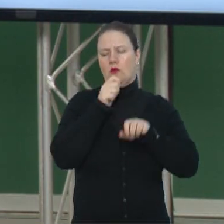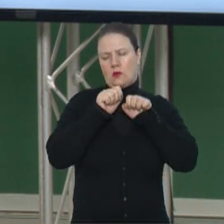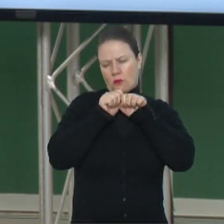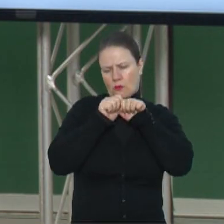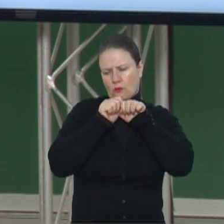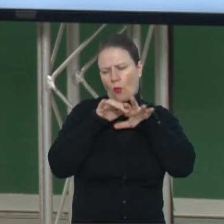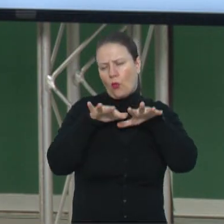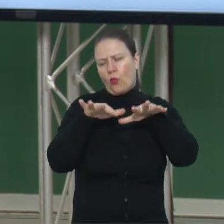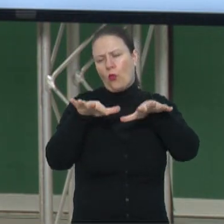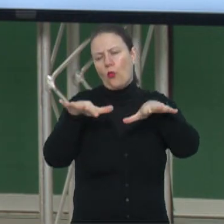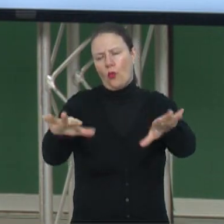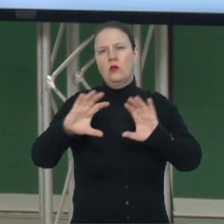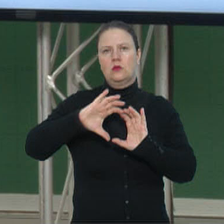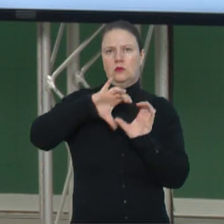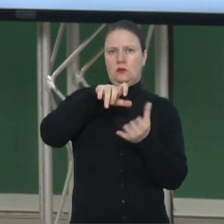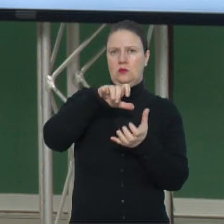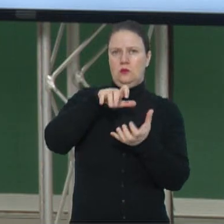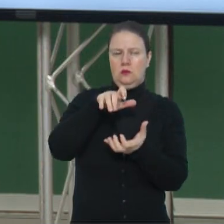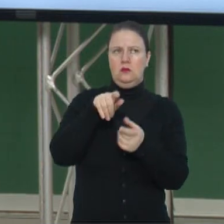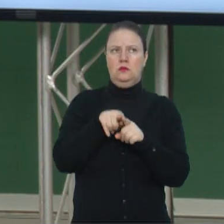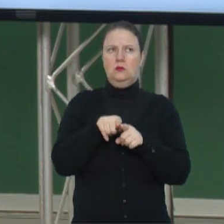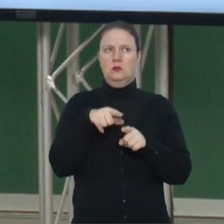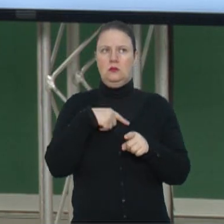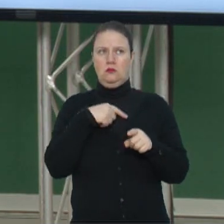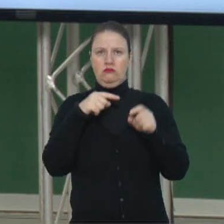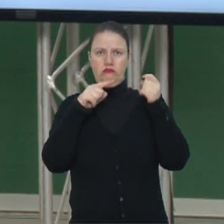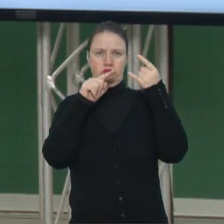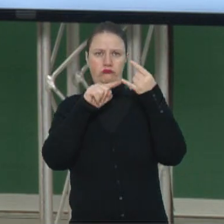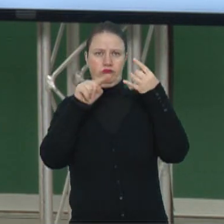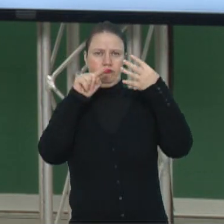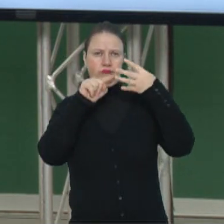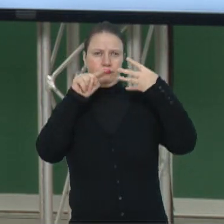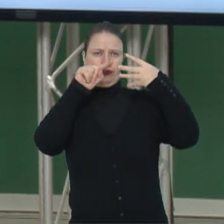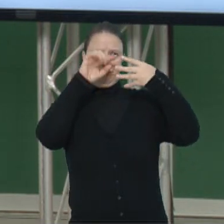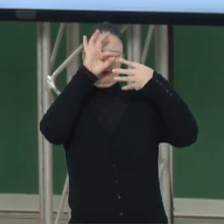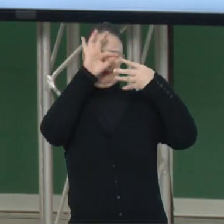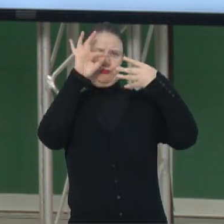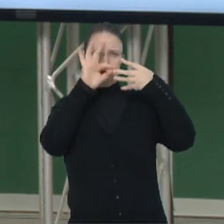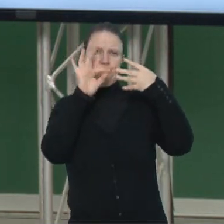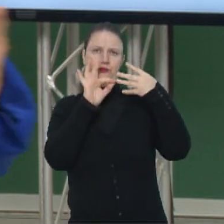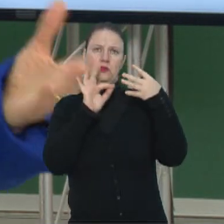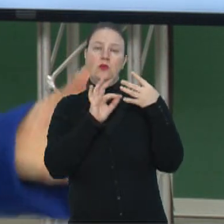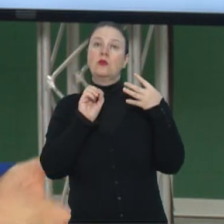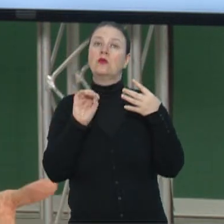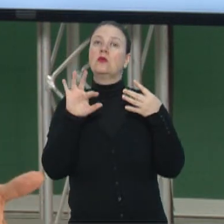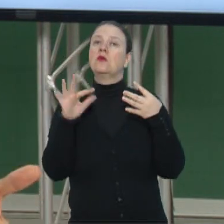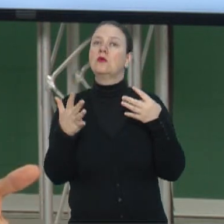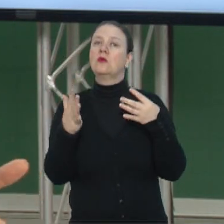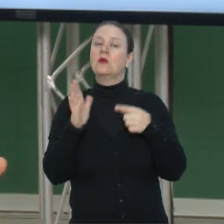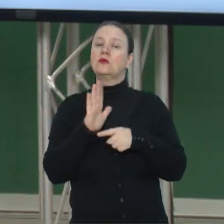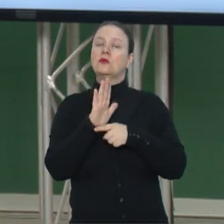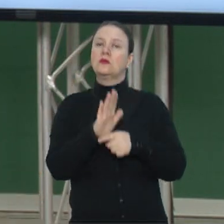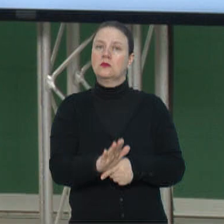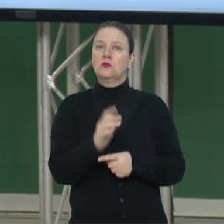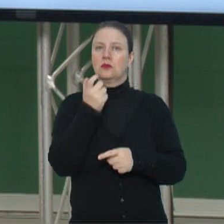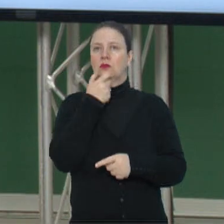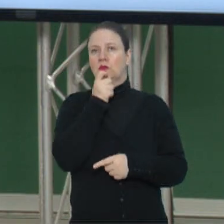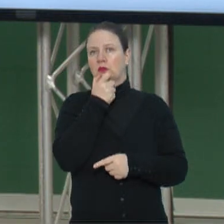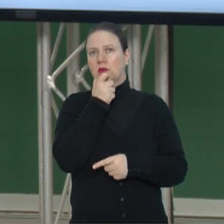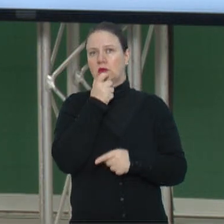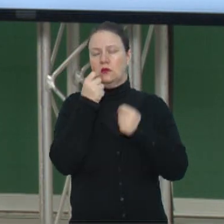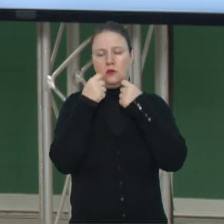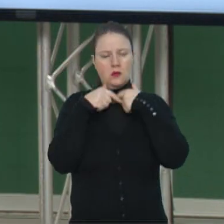mundo. Então a gente vai ver ali, eu listei alguns fatos históricos que ajudaram com que o inglês fosse uma língua